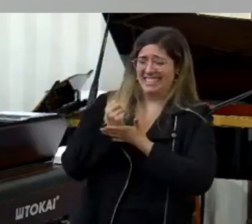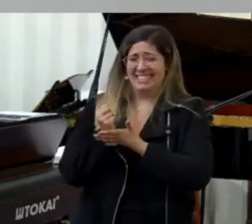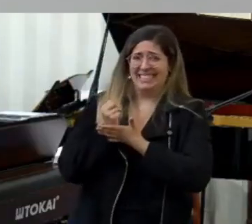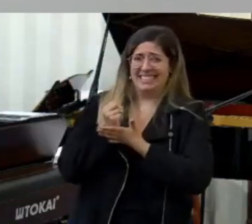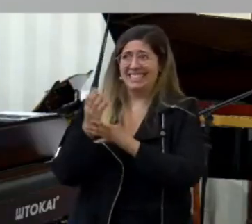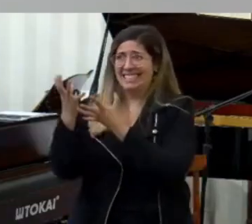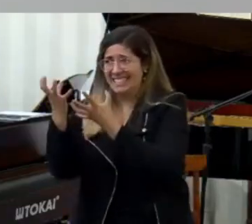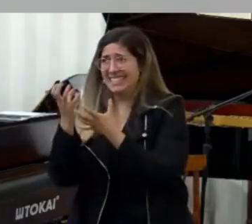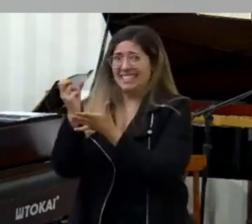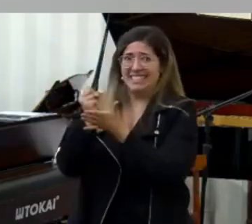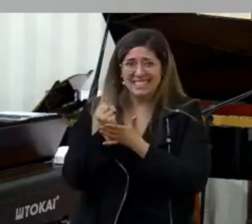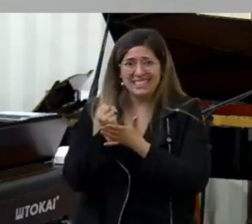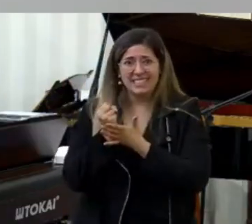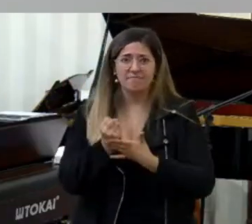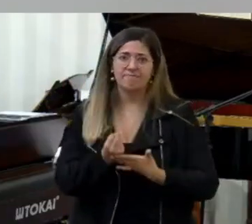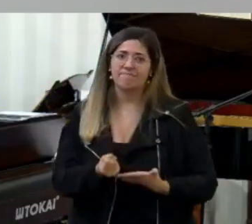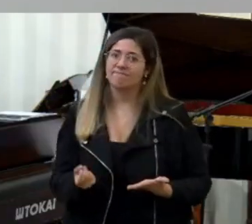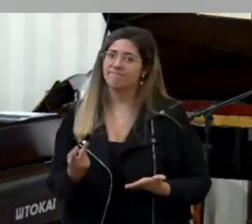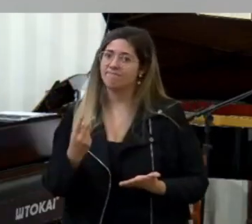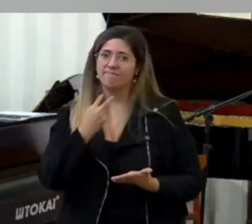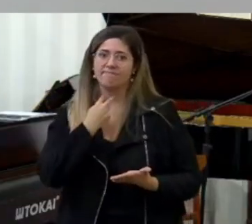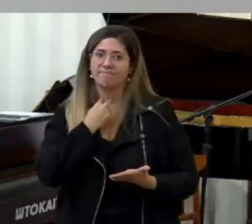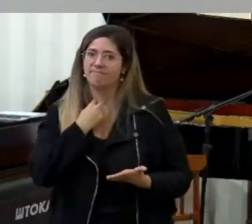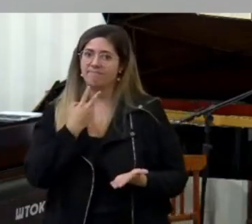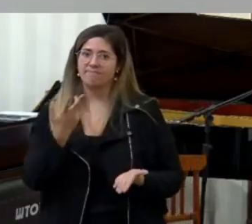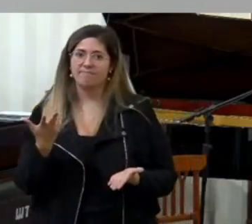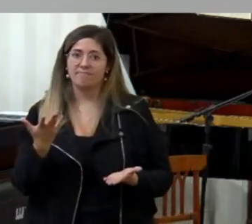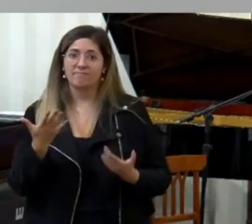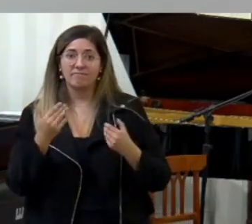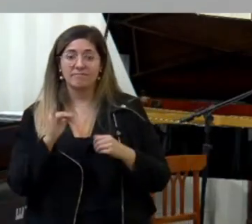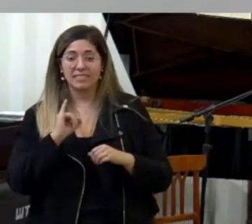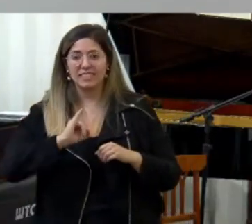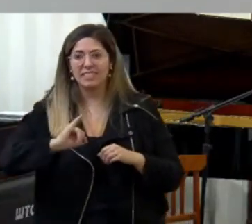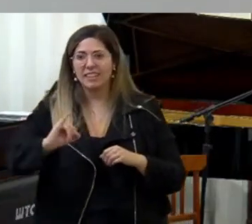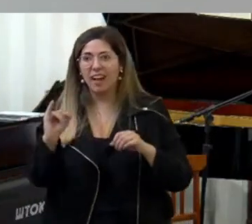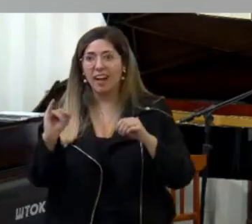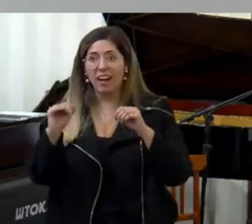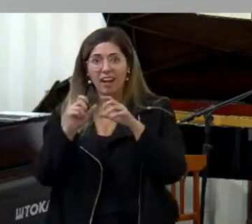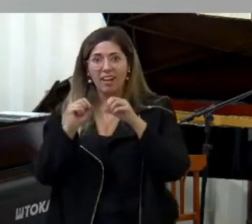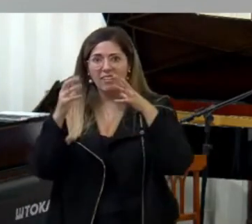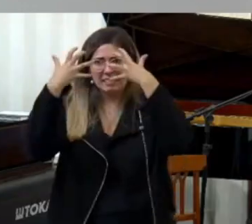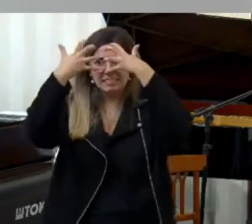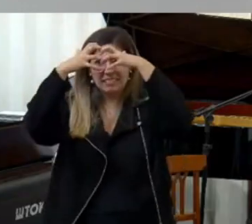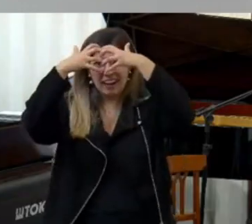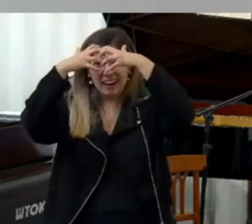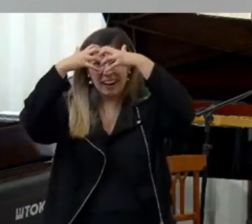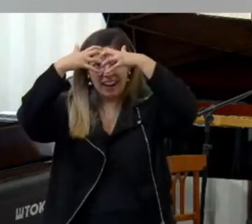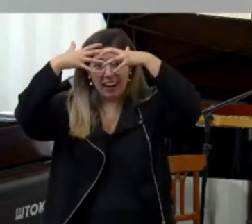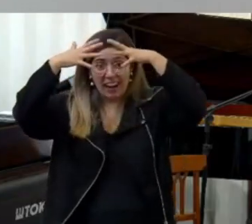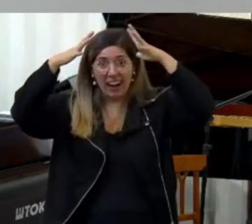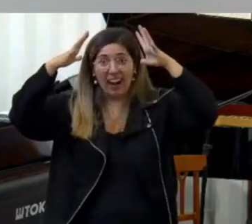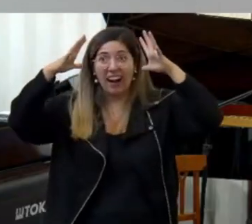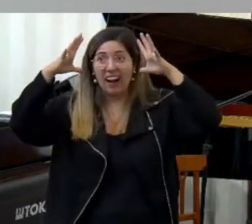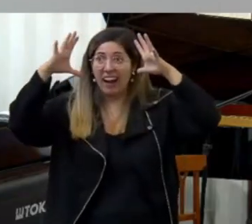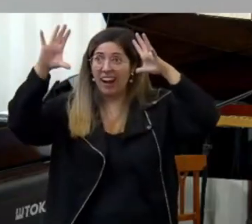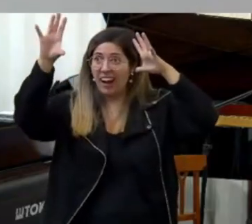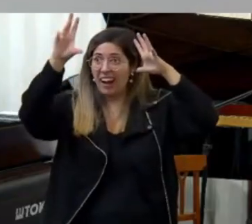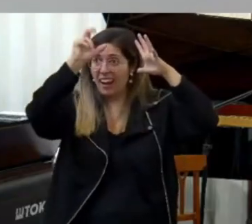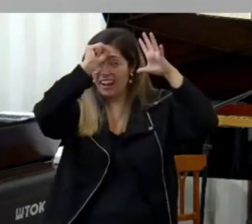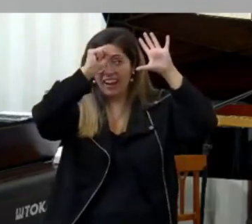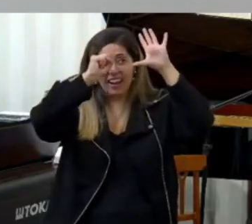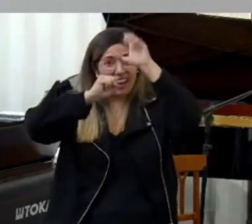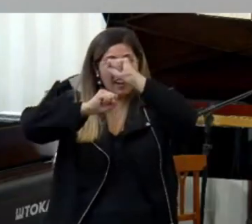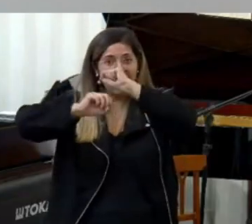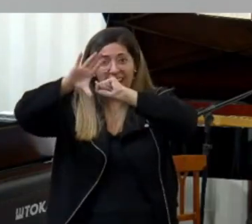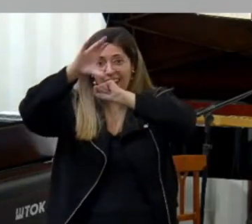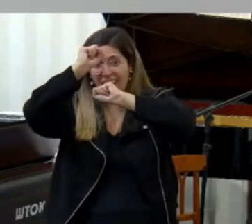problema, esse seria o meu problema, se o Senhor não tivesse aberto esses ouvidos aqui, que são duros, não conseguem aprender direito as coisas.